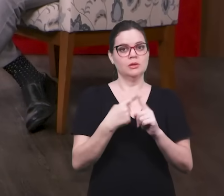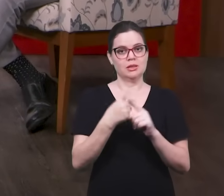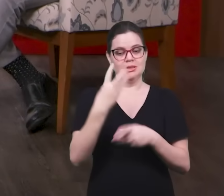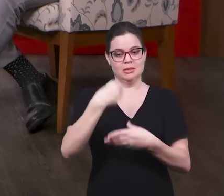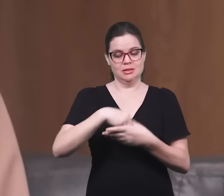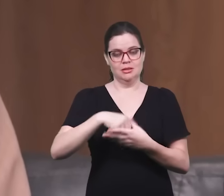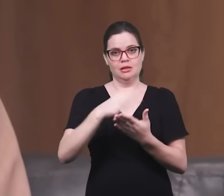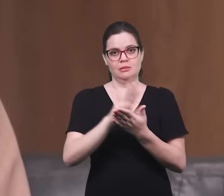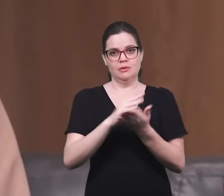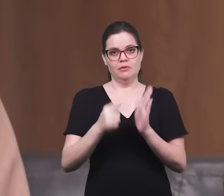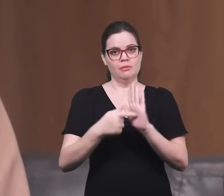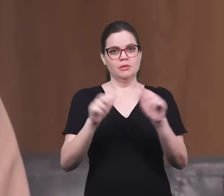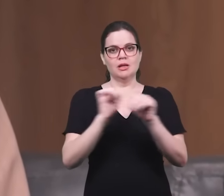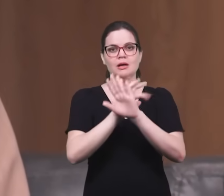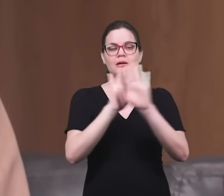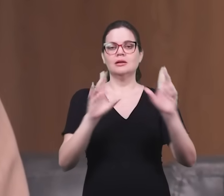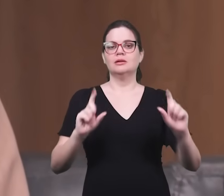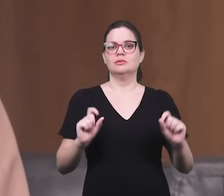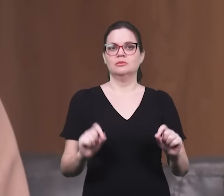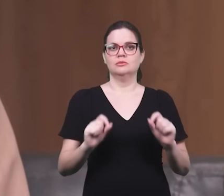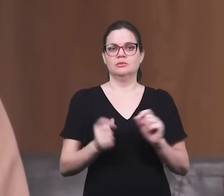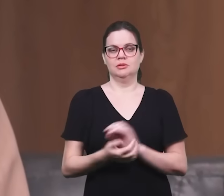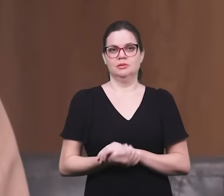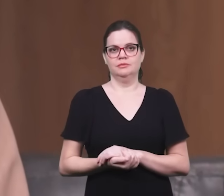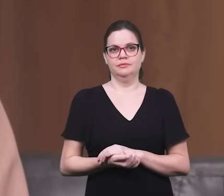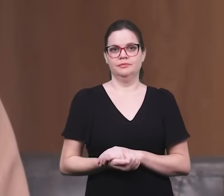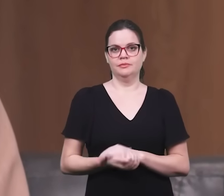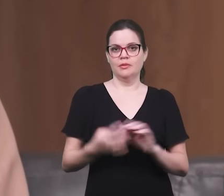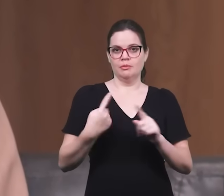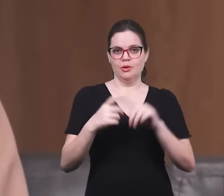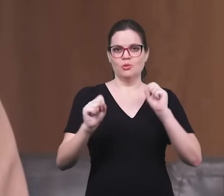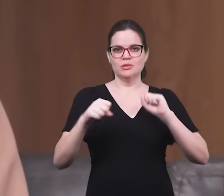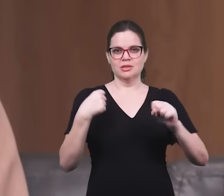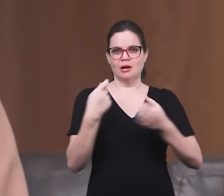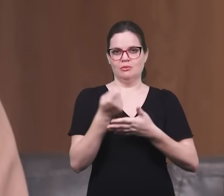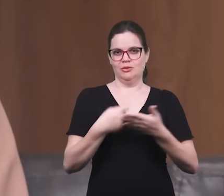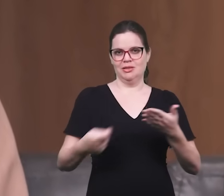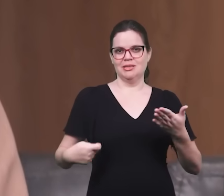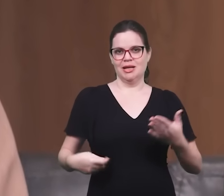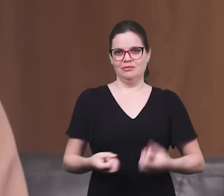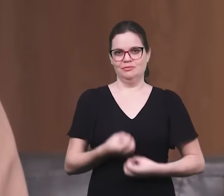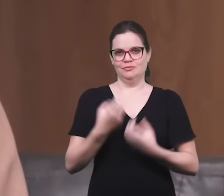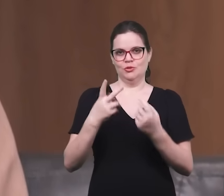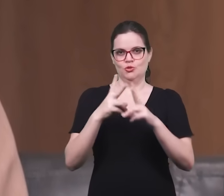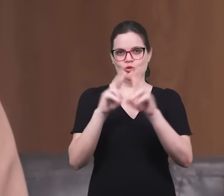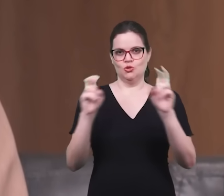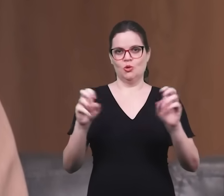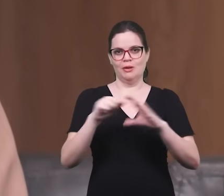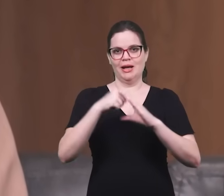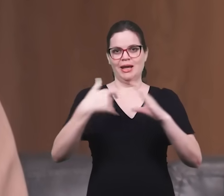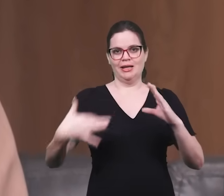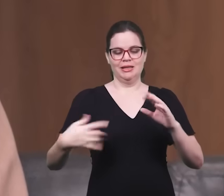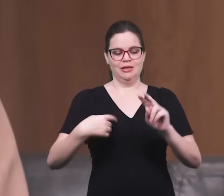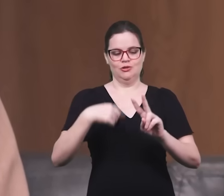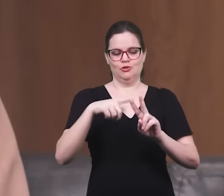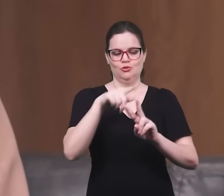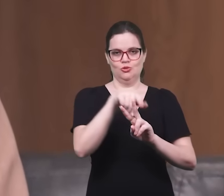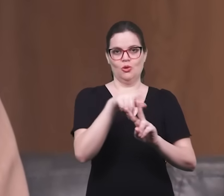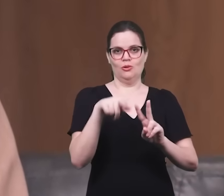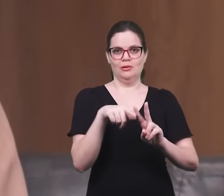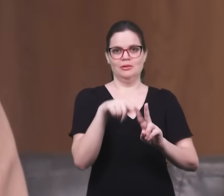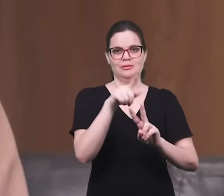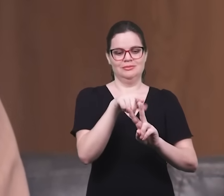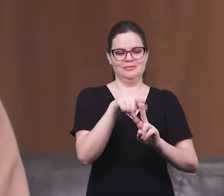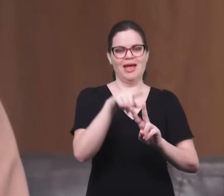fato ela, além dela ali, o salmista, quando expressa isso, ele vê a preocupação